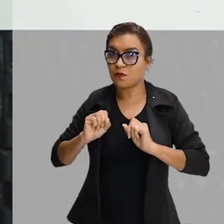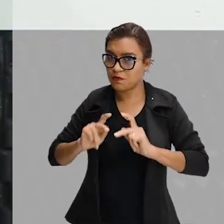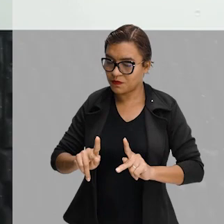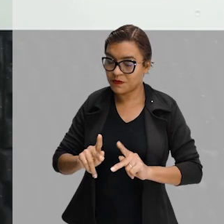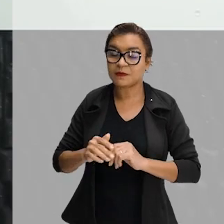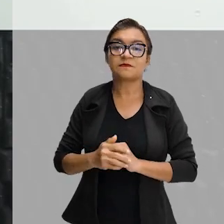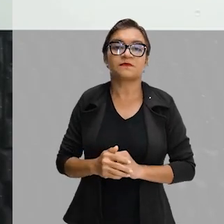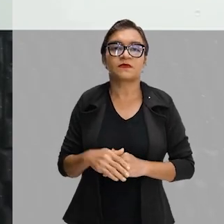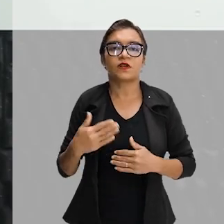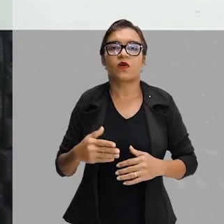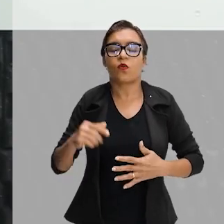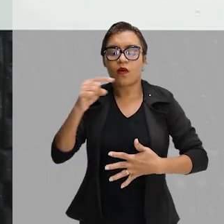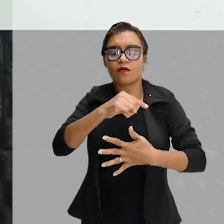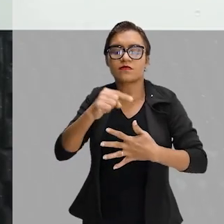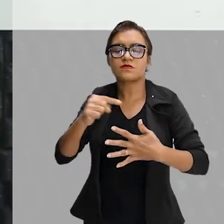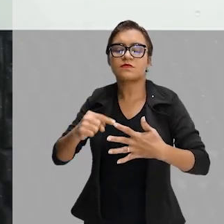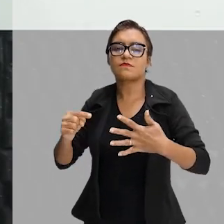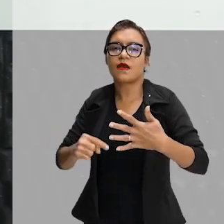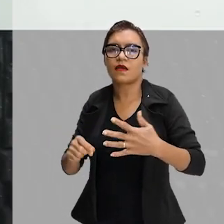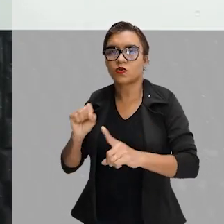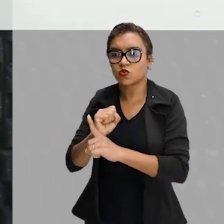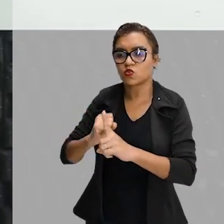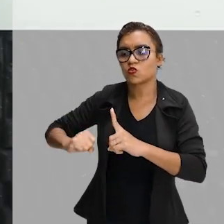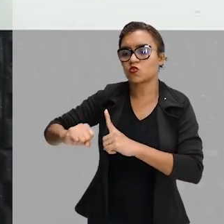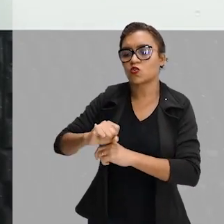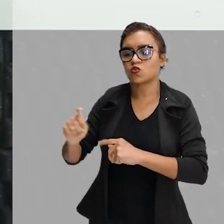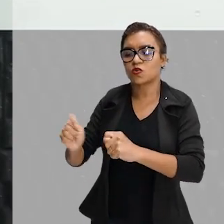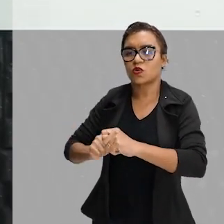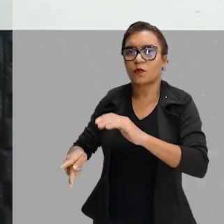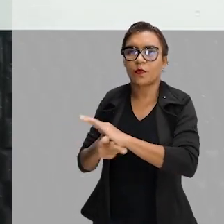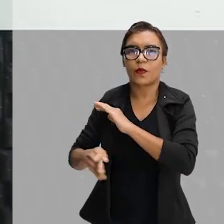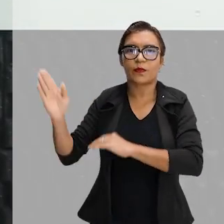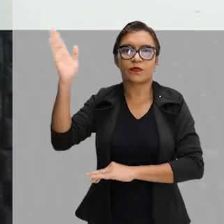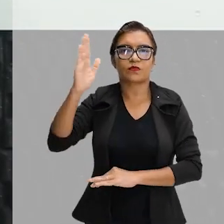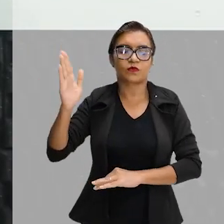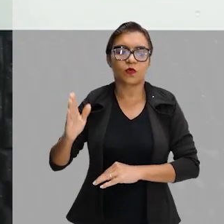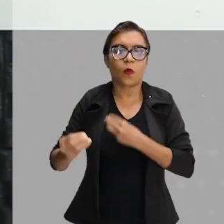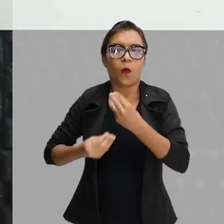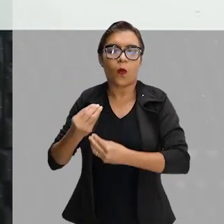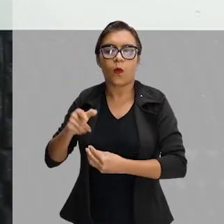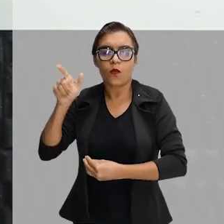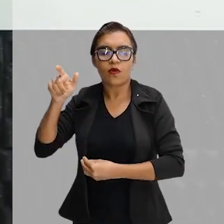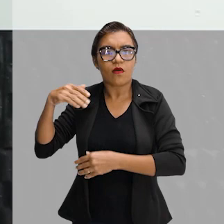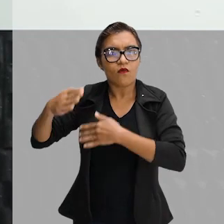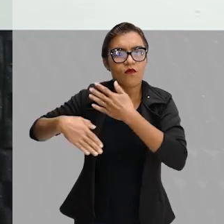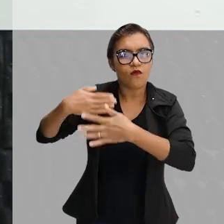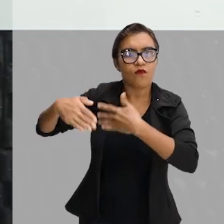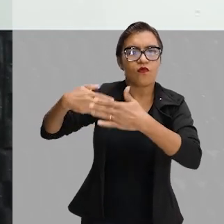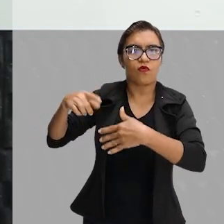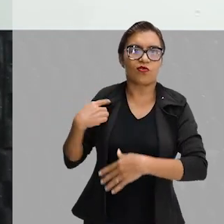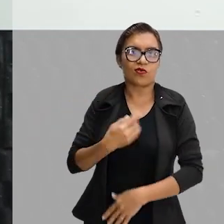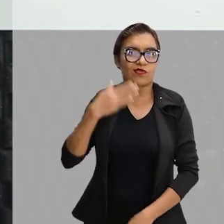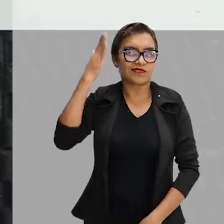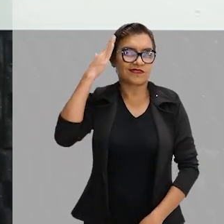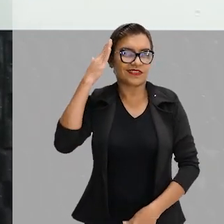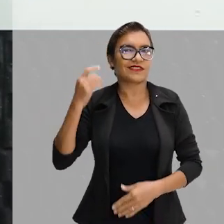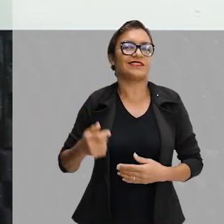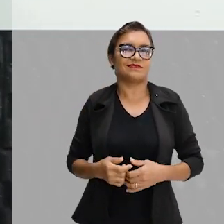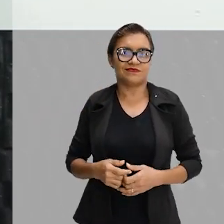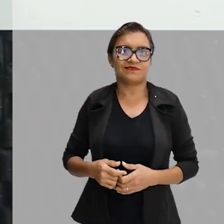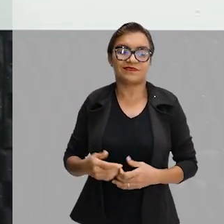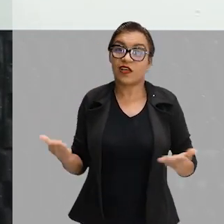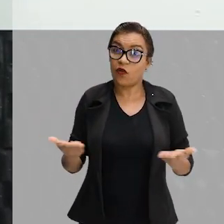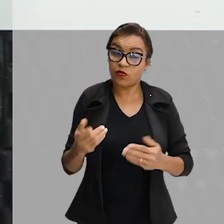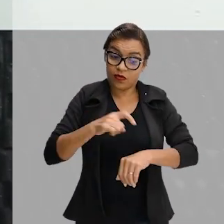aspectos socioeconômicos brasileiros, nós vamos entender como é que esses aspectos evoluíram ao longo da nossa história, sobretudo em